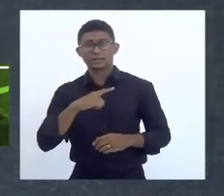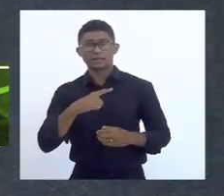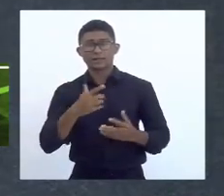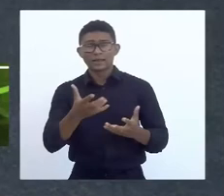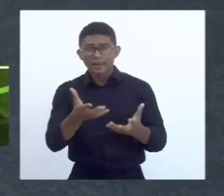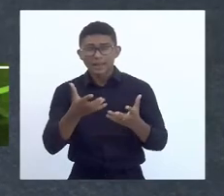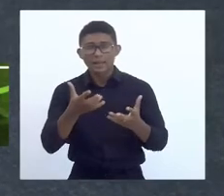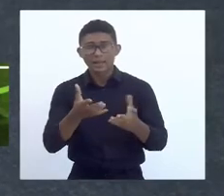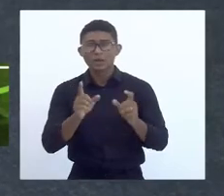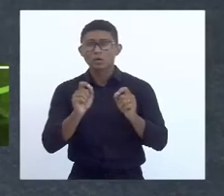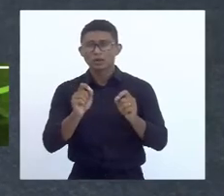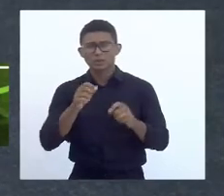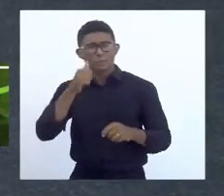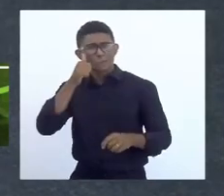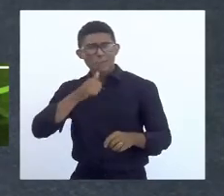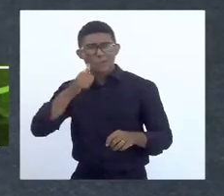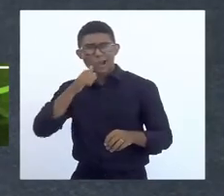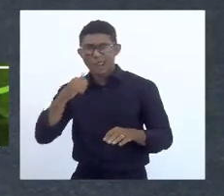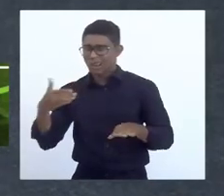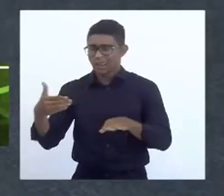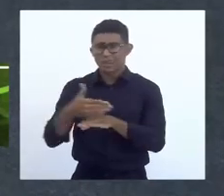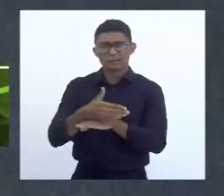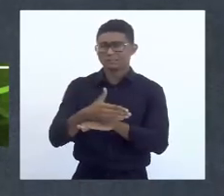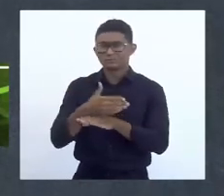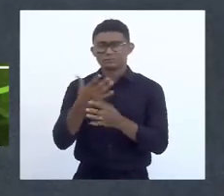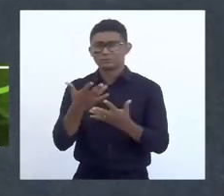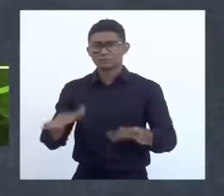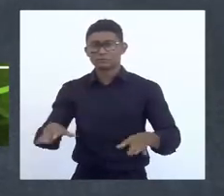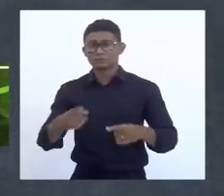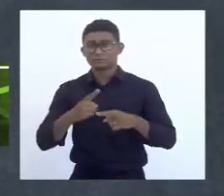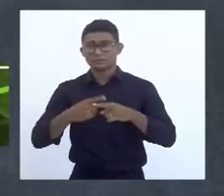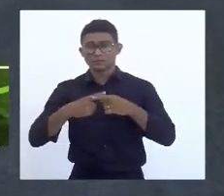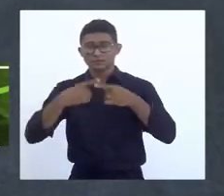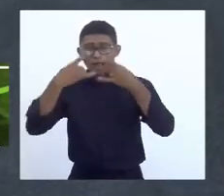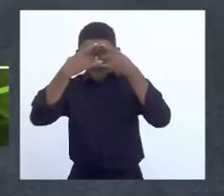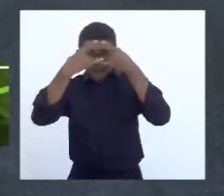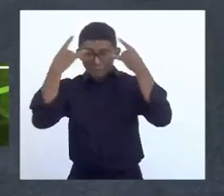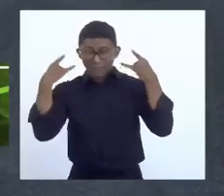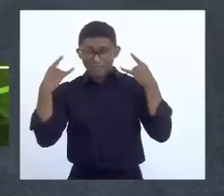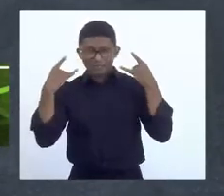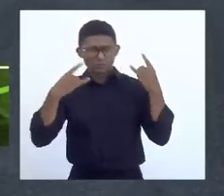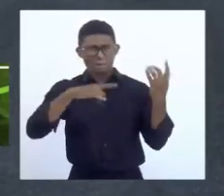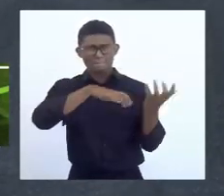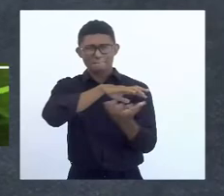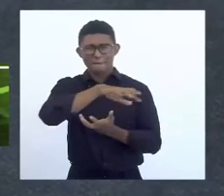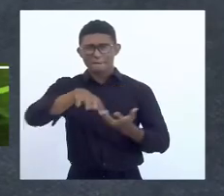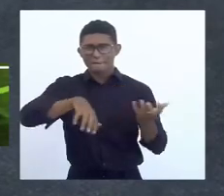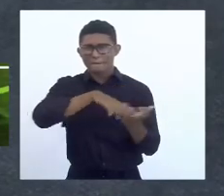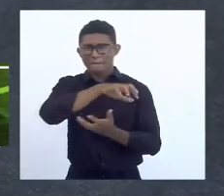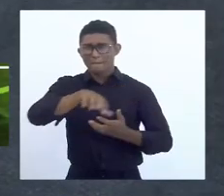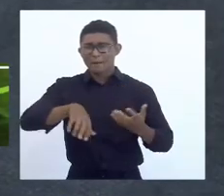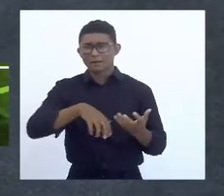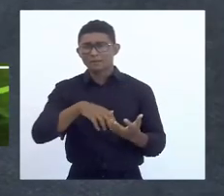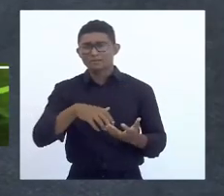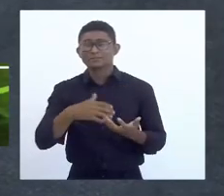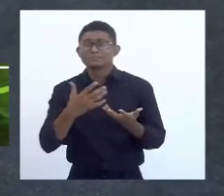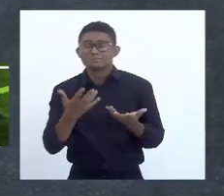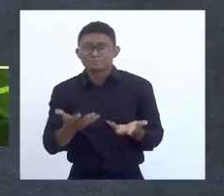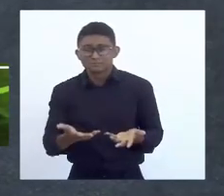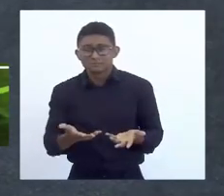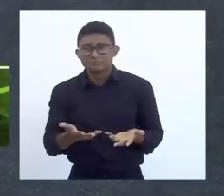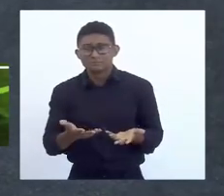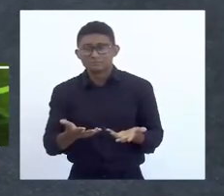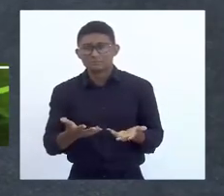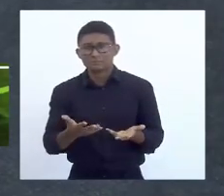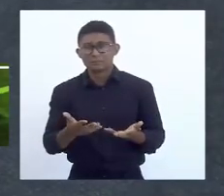espaço privado, porque o capitalismo em crise ele não oferece oportunidade para a autonomia, para